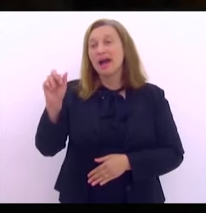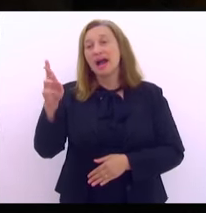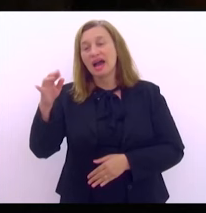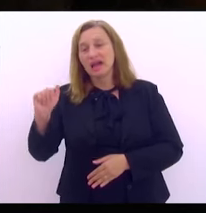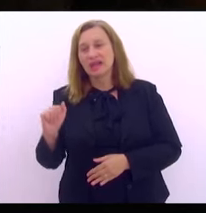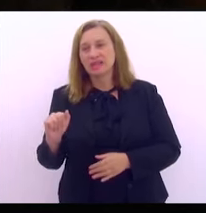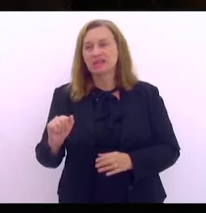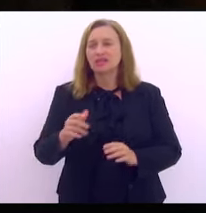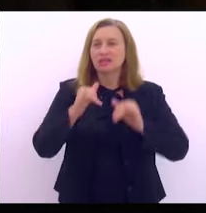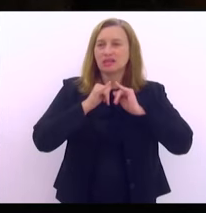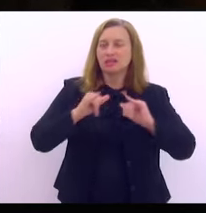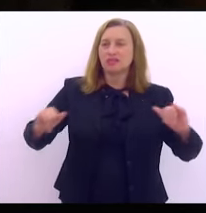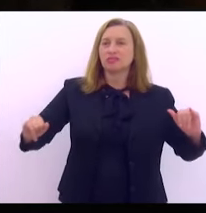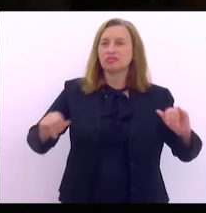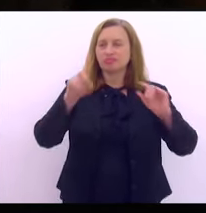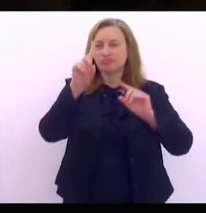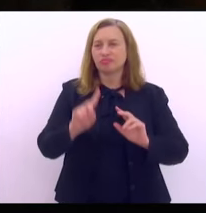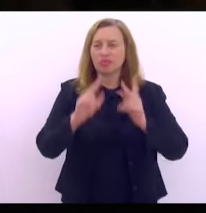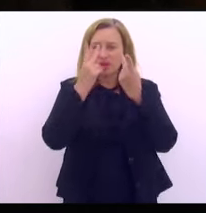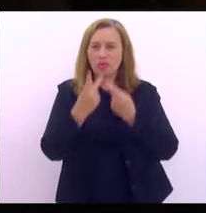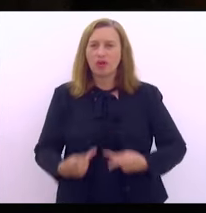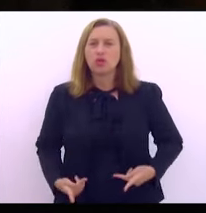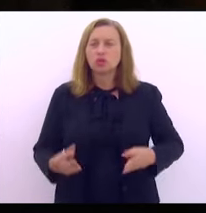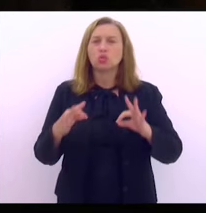direitos humanos, com tudo que existe,